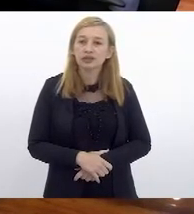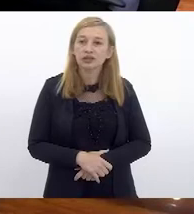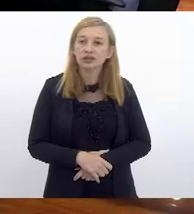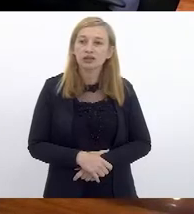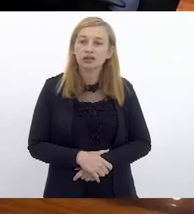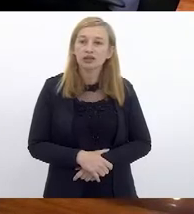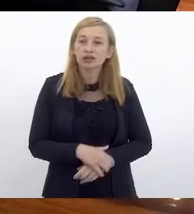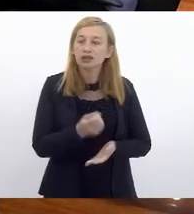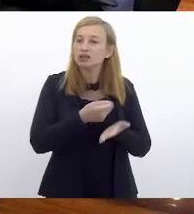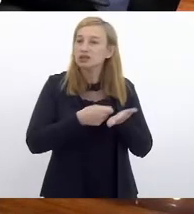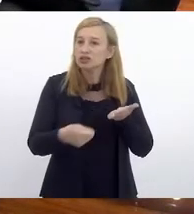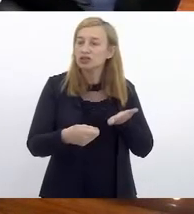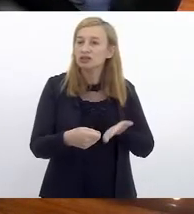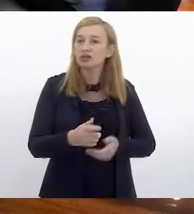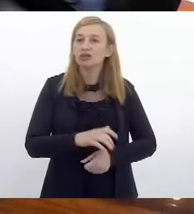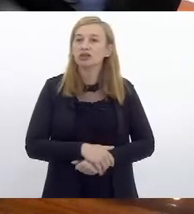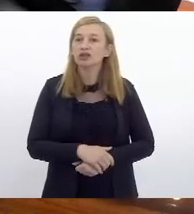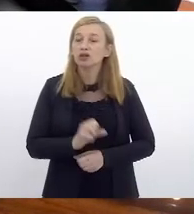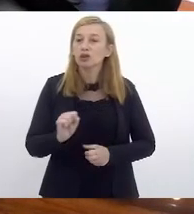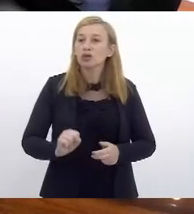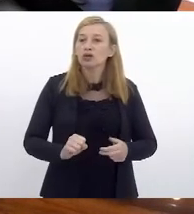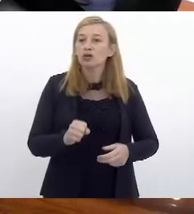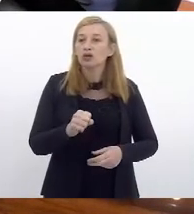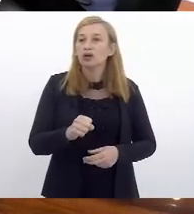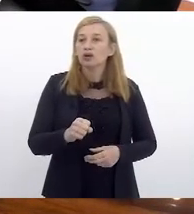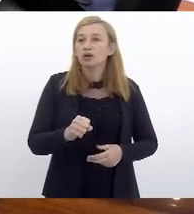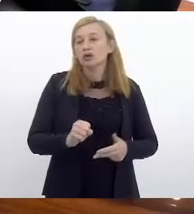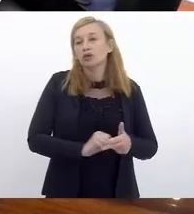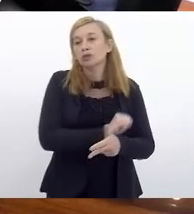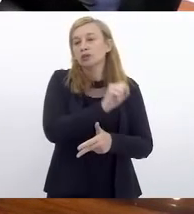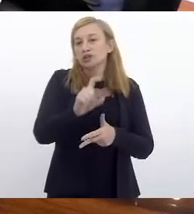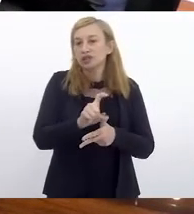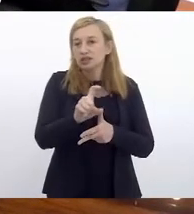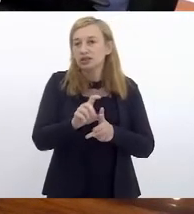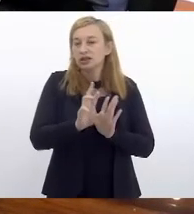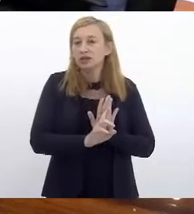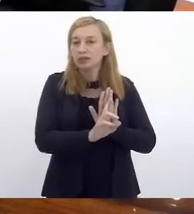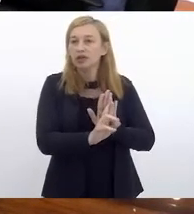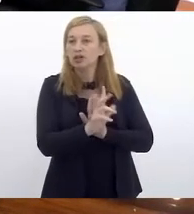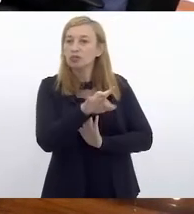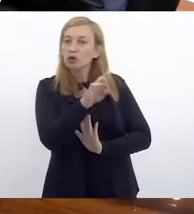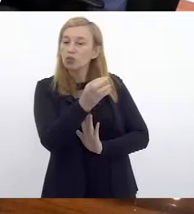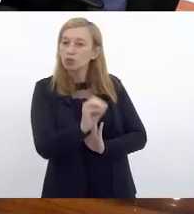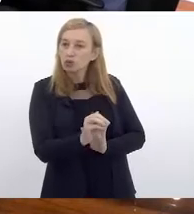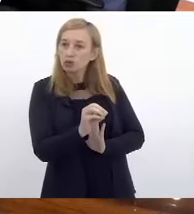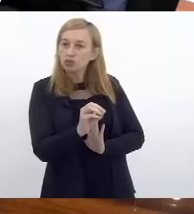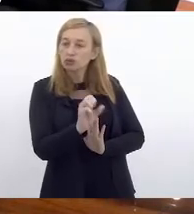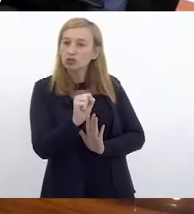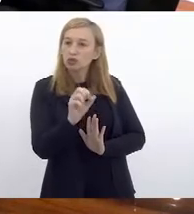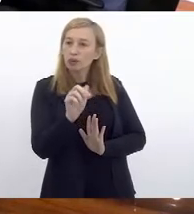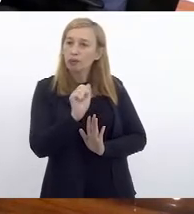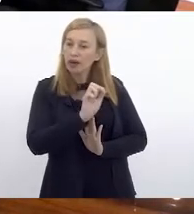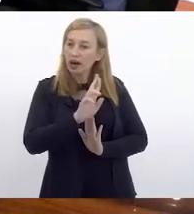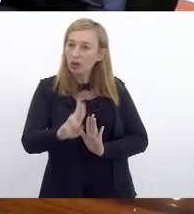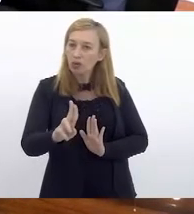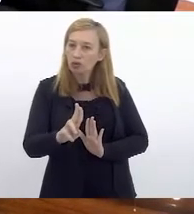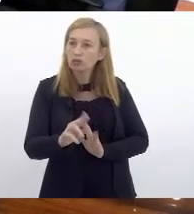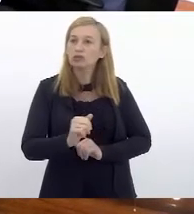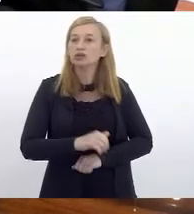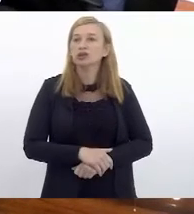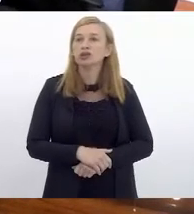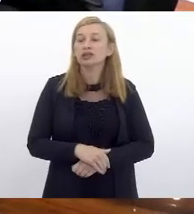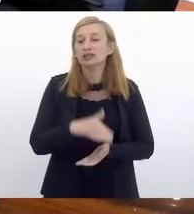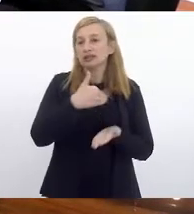Se inscreveram o Poder Executivo, representado aqui pelo Bruno Sobral, e